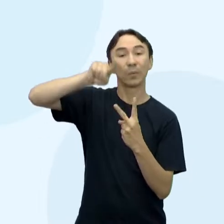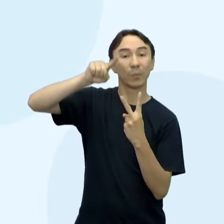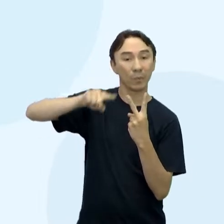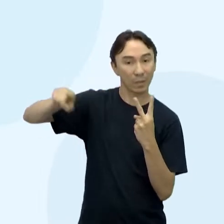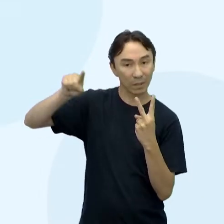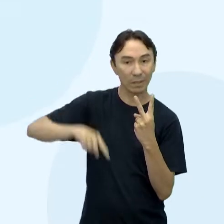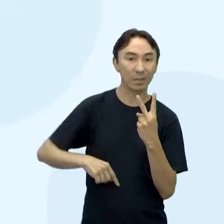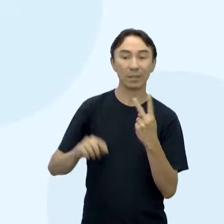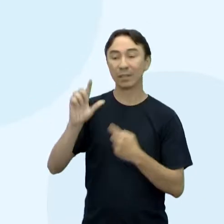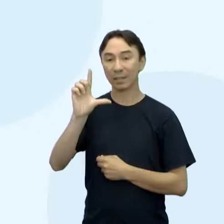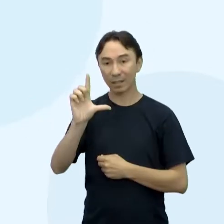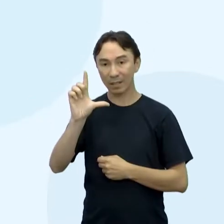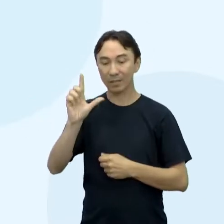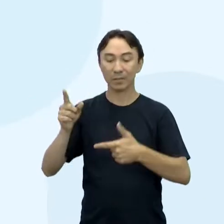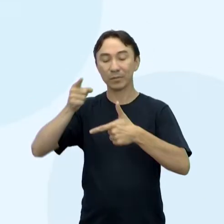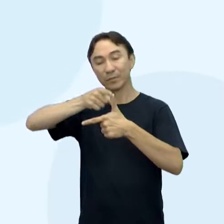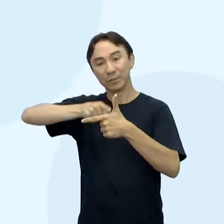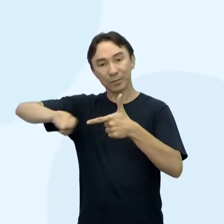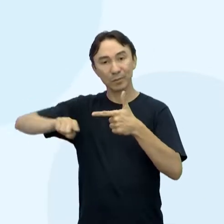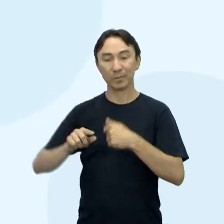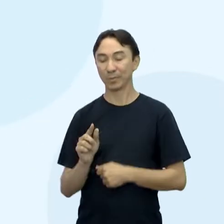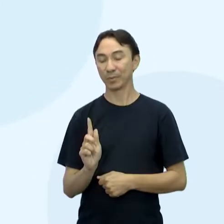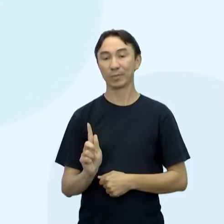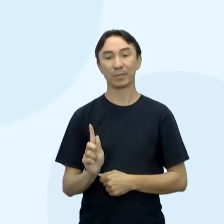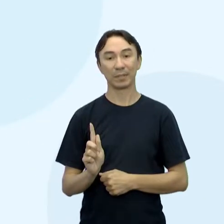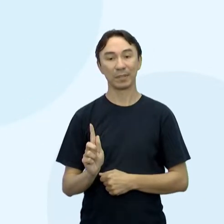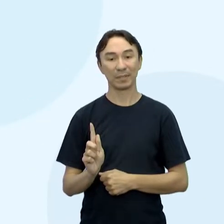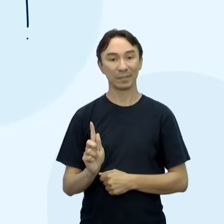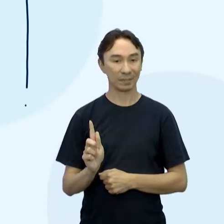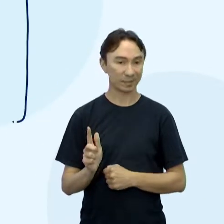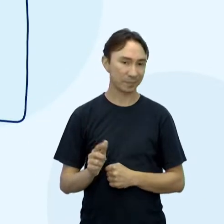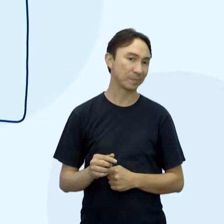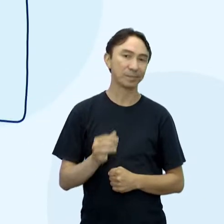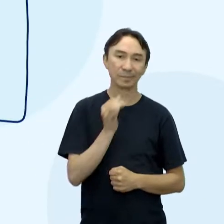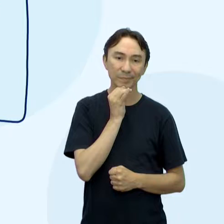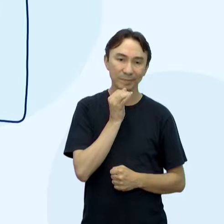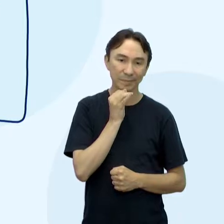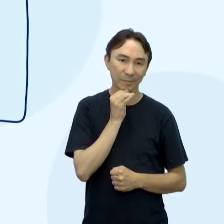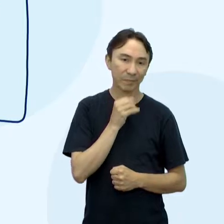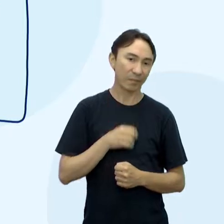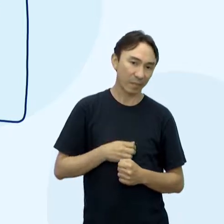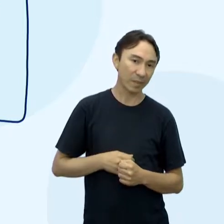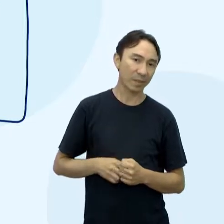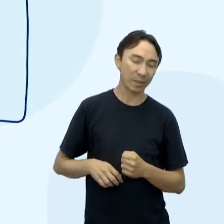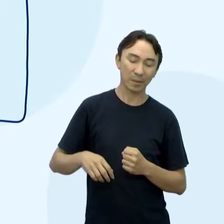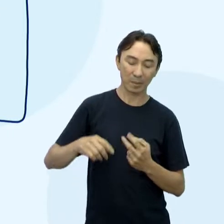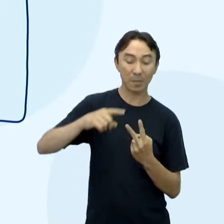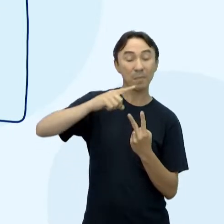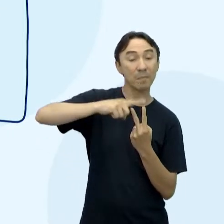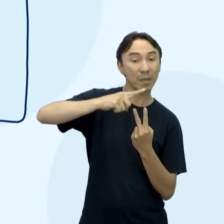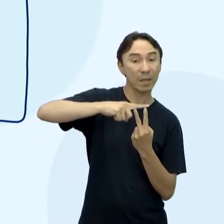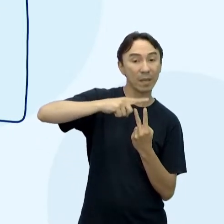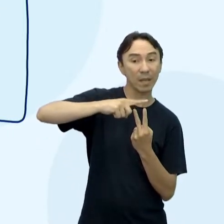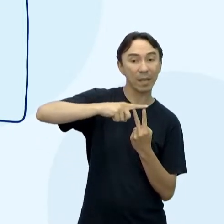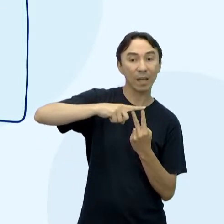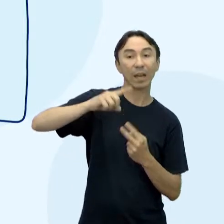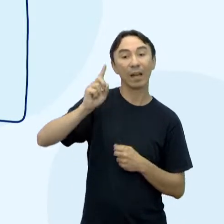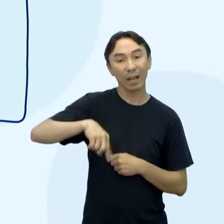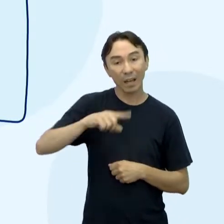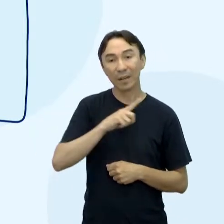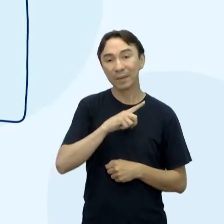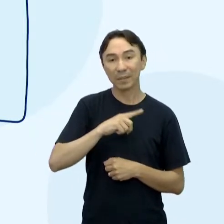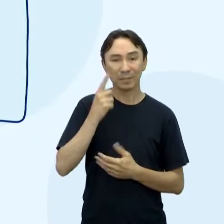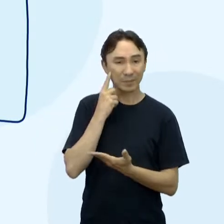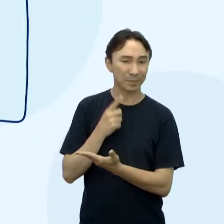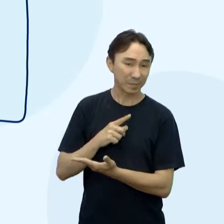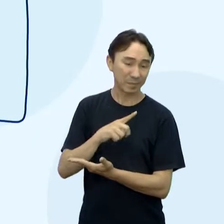Então, se eu tenho aqui, ó, o π quer dizer que, no caso, é a angulação que está sendo